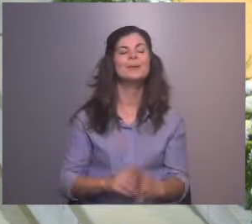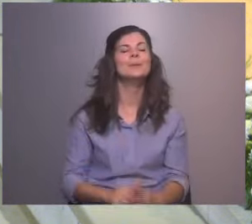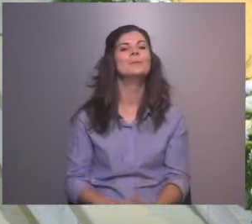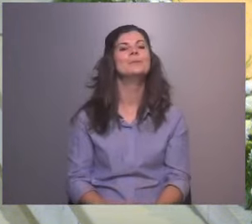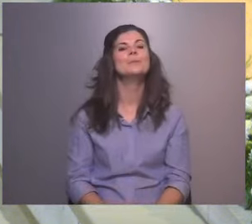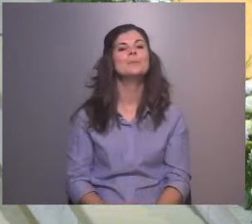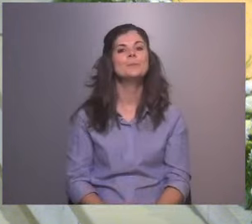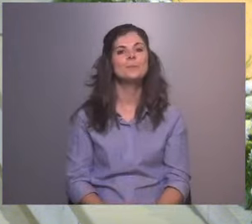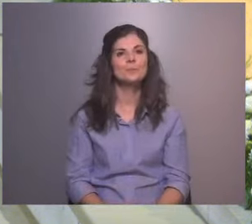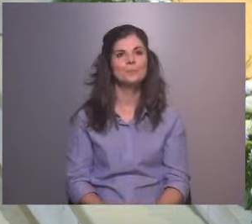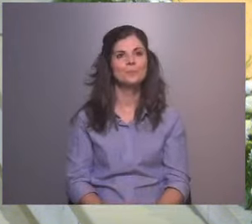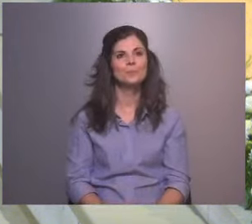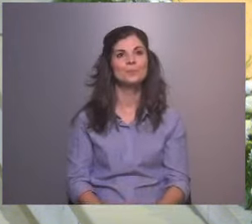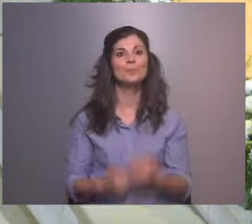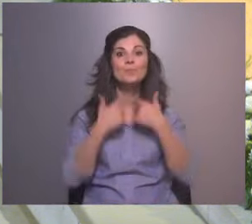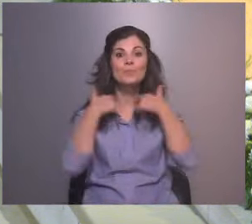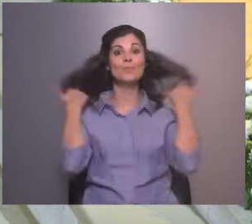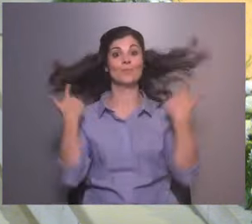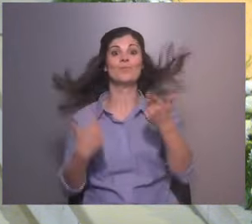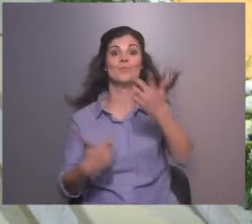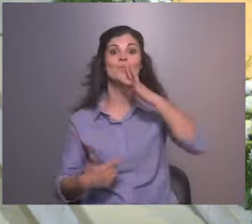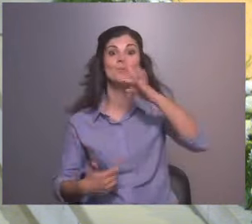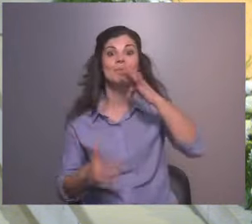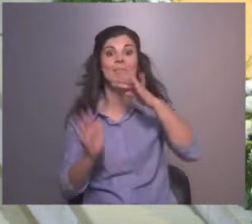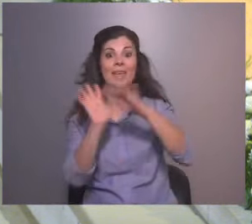Aleluia,